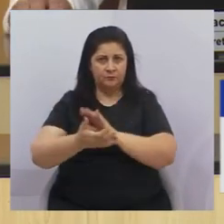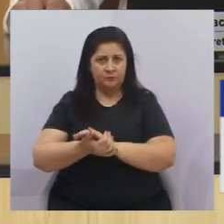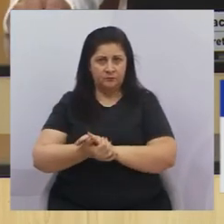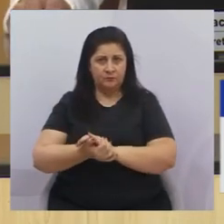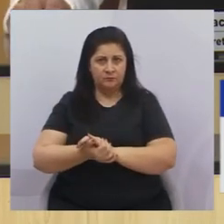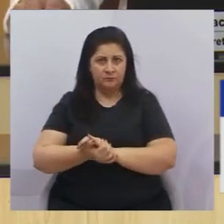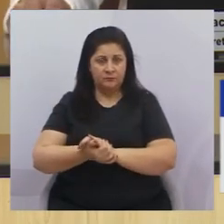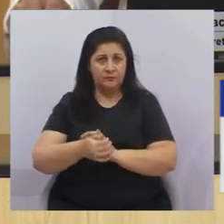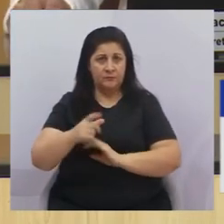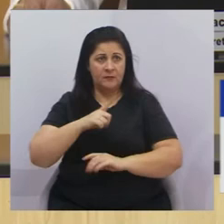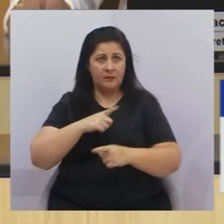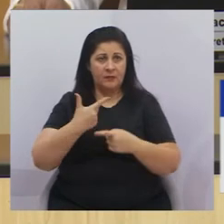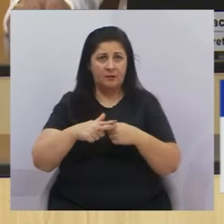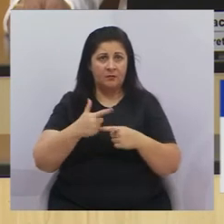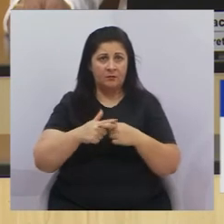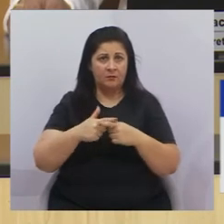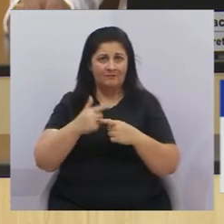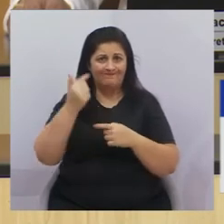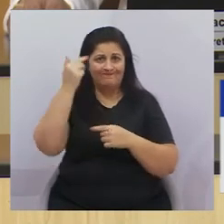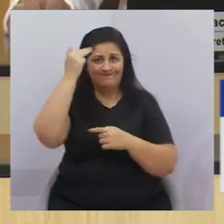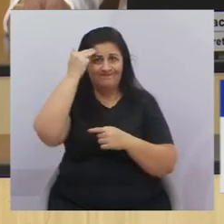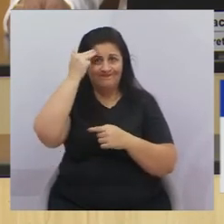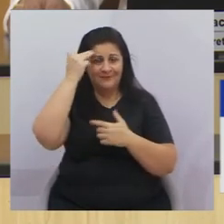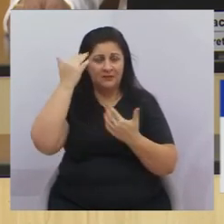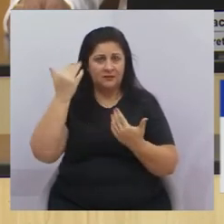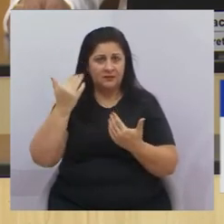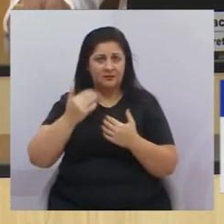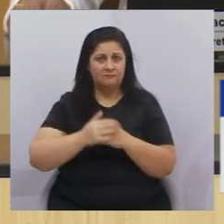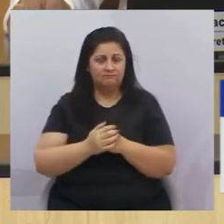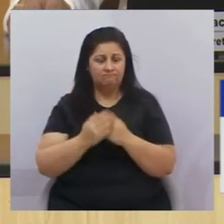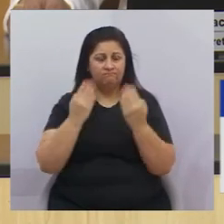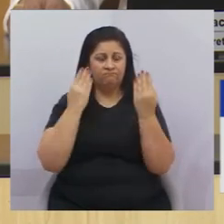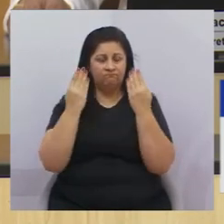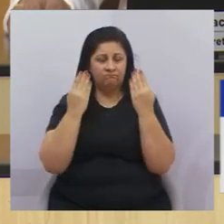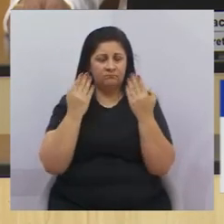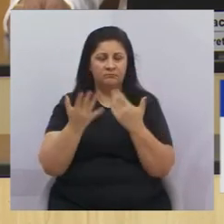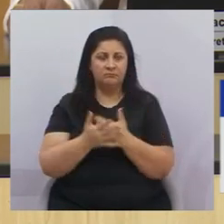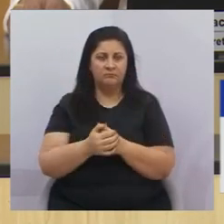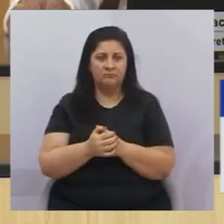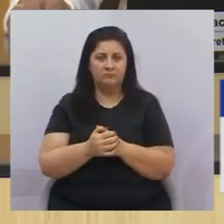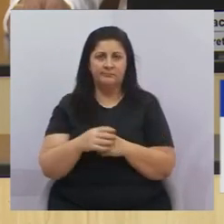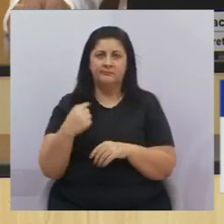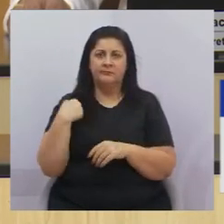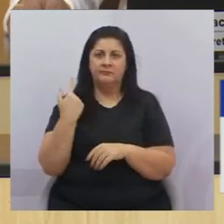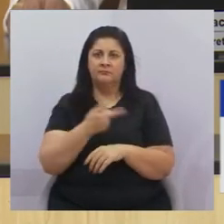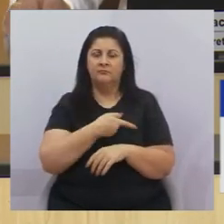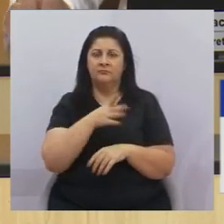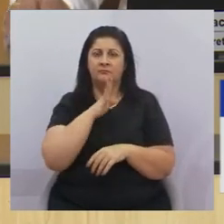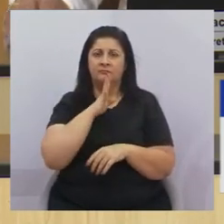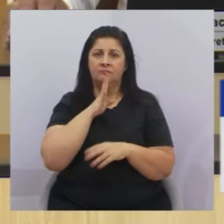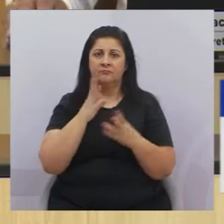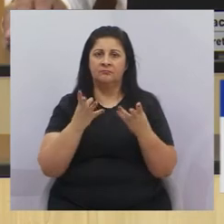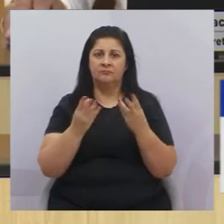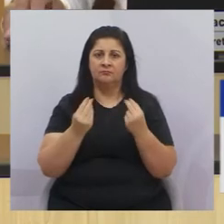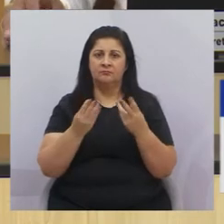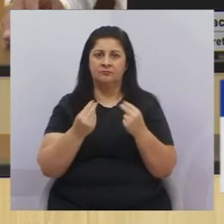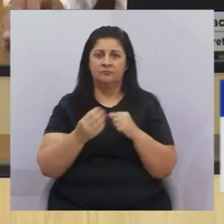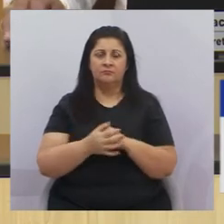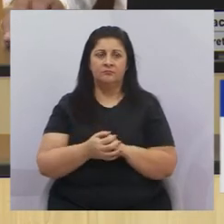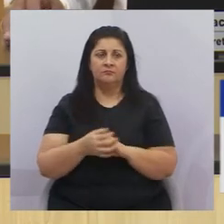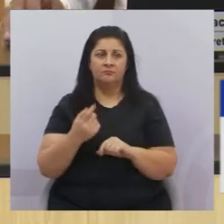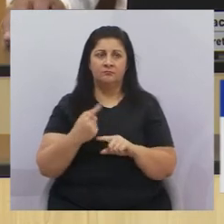passa por problemas psíquicos, situação que nós conhecemos muito, porque